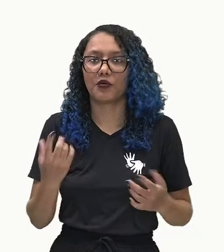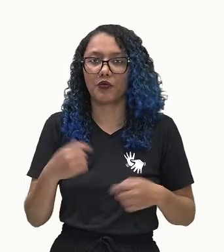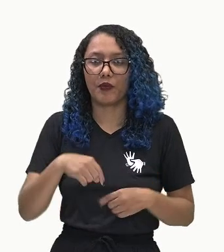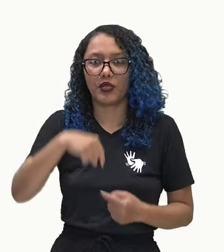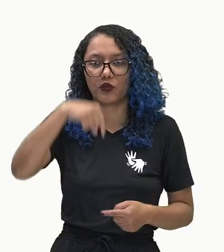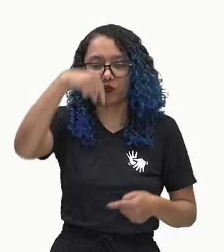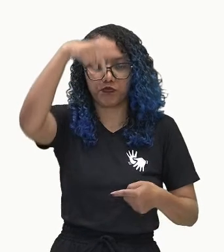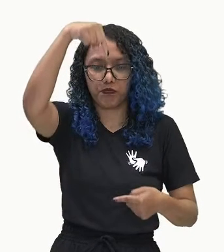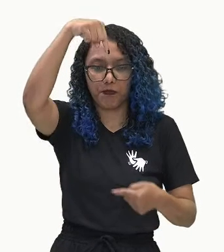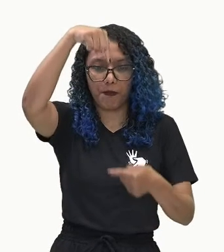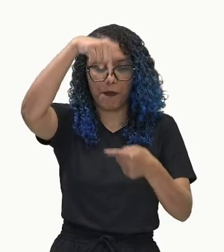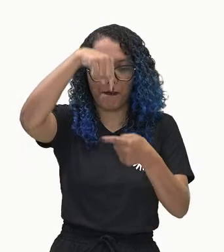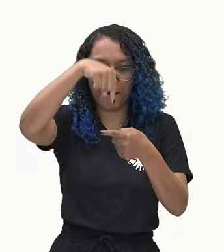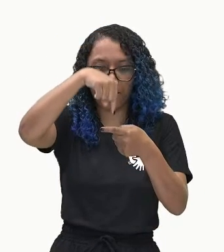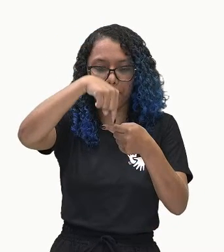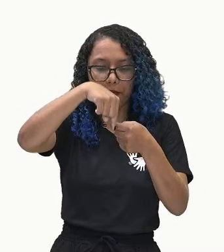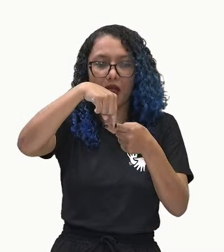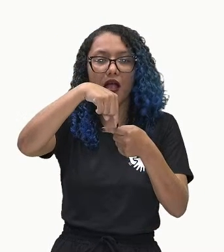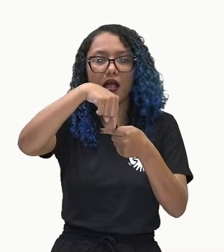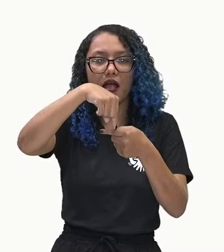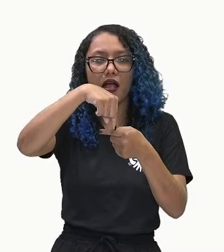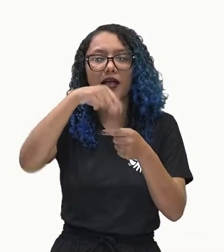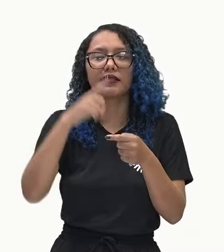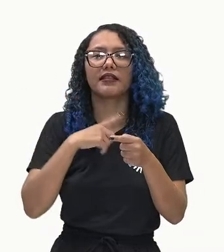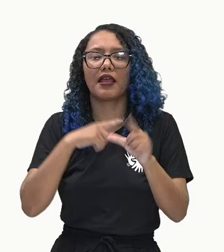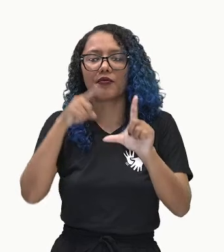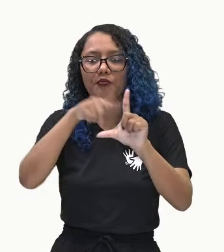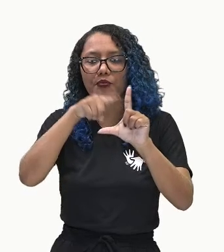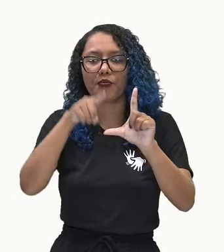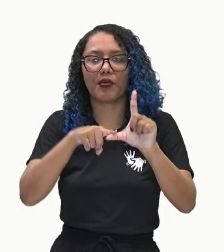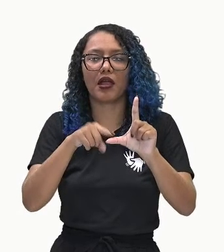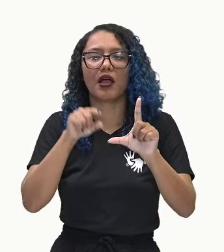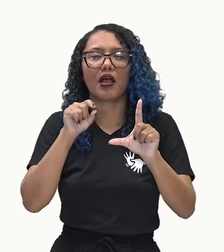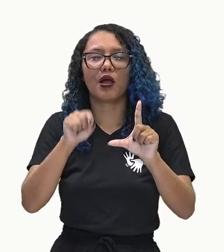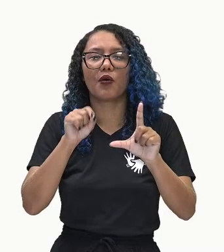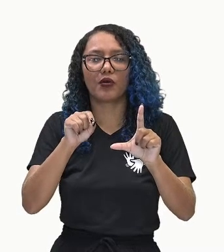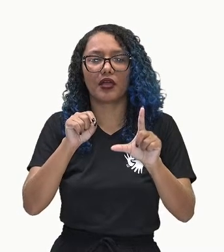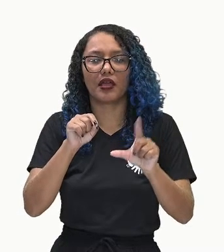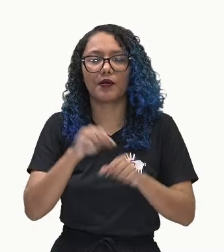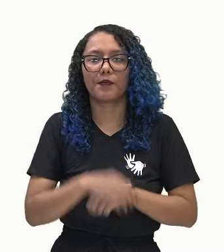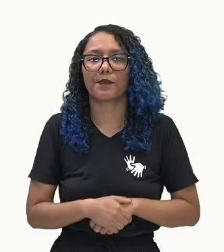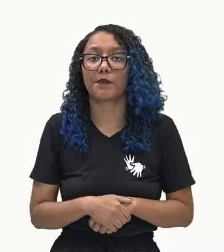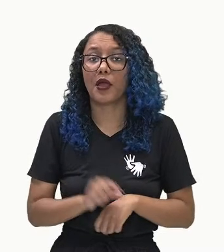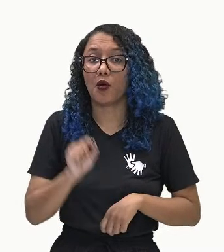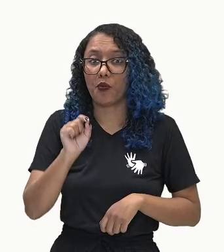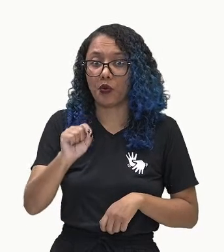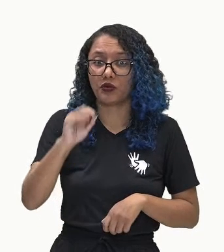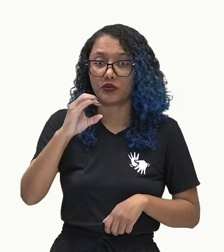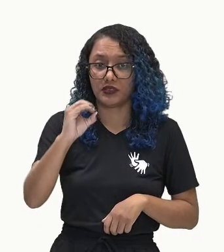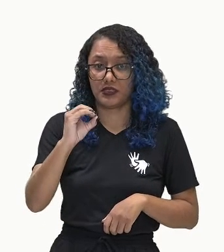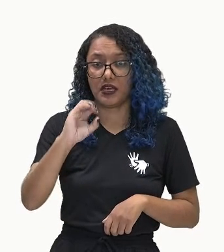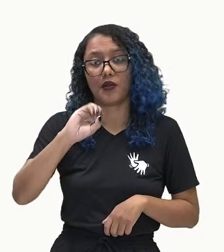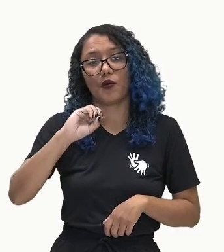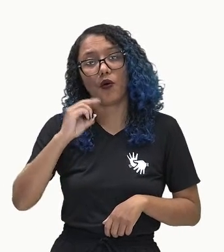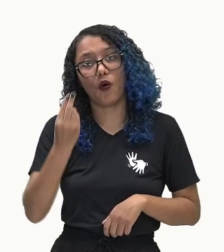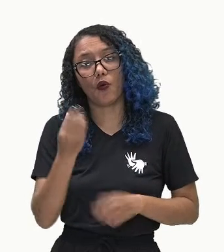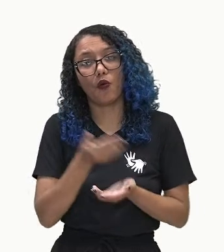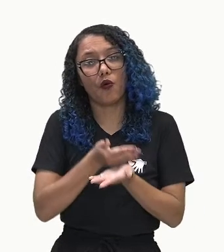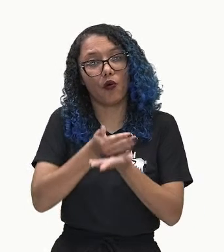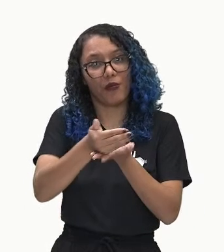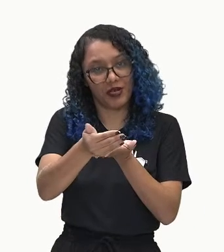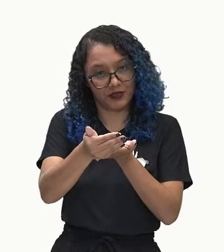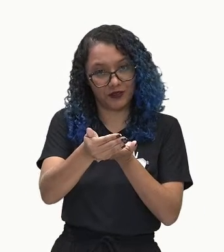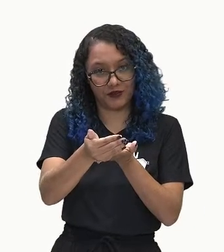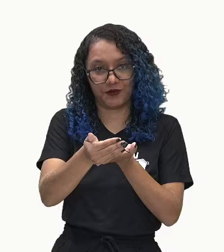um ângulo de 90 graus, nós temos aí o chamado ponto zero, ou ponto de origem, tá? E aí